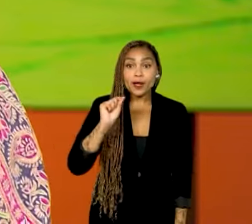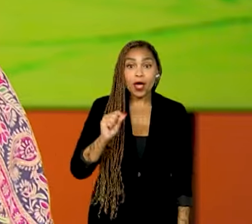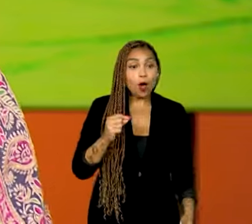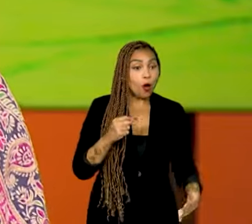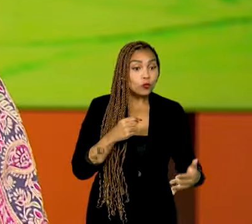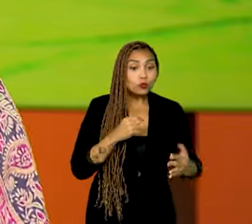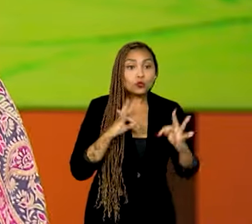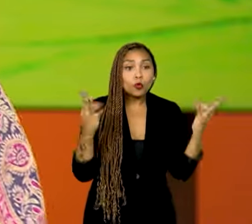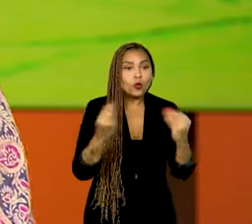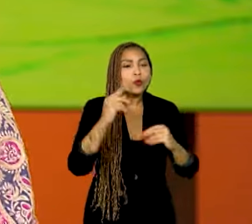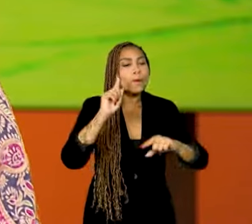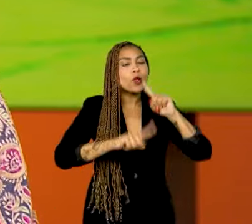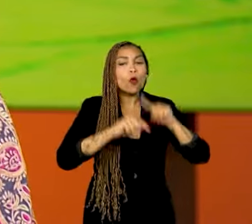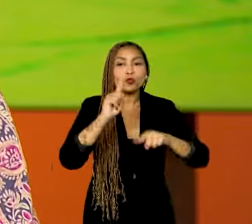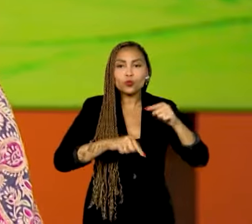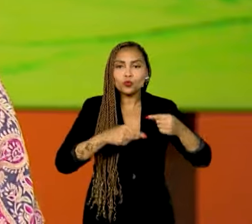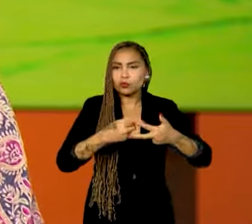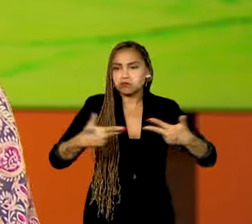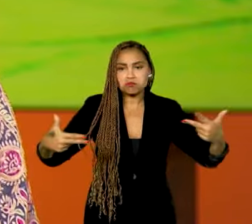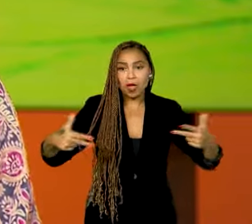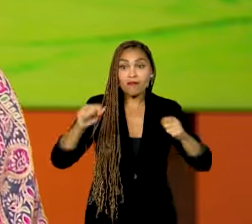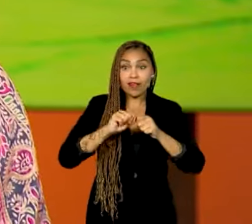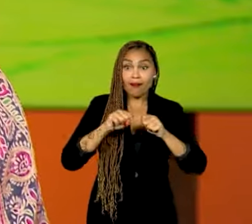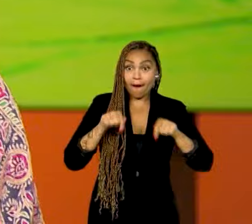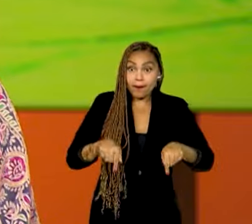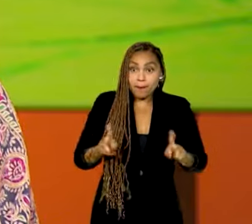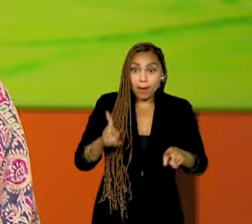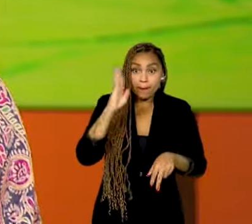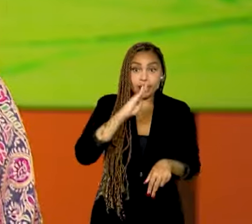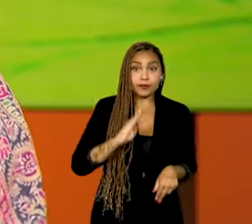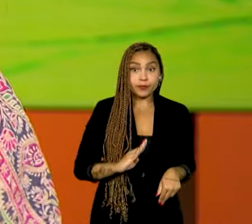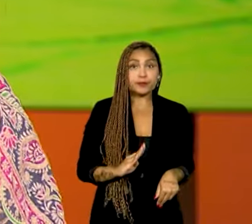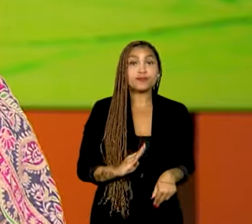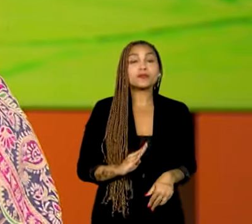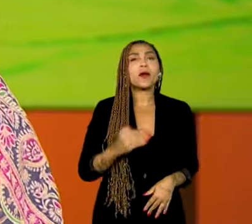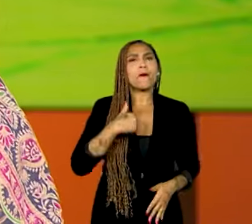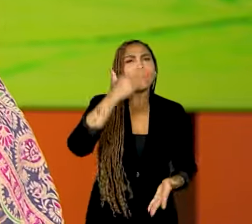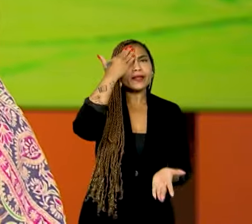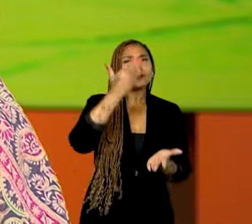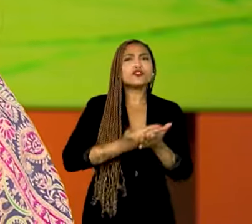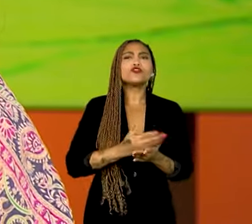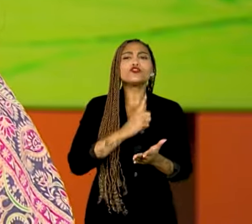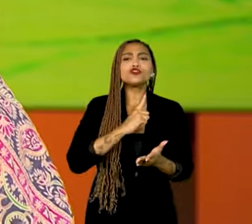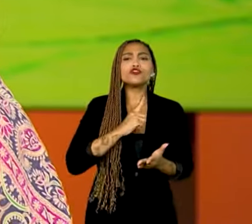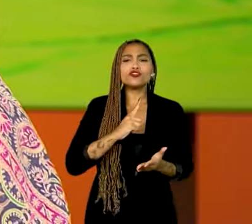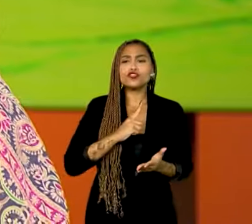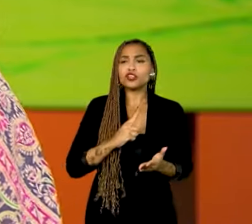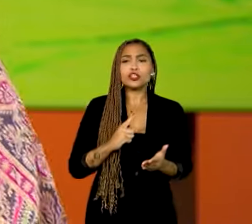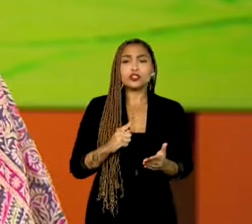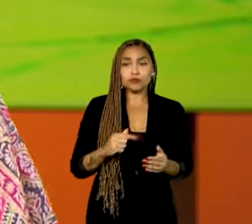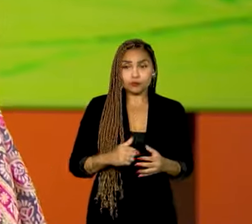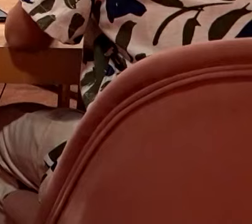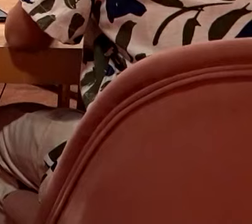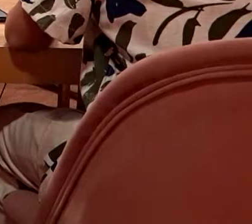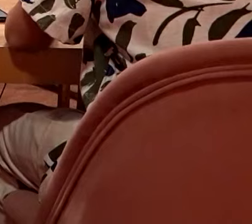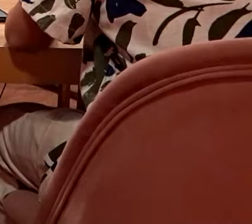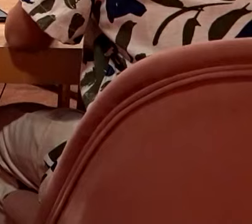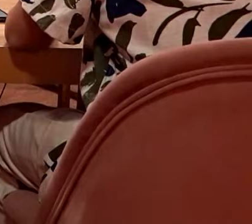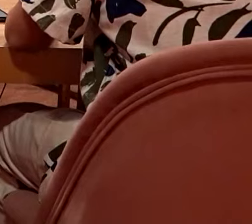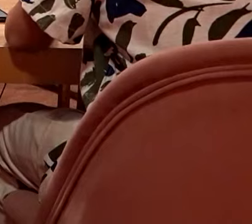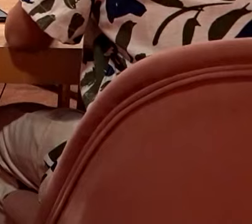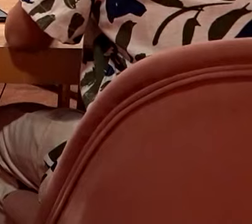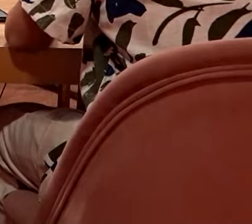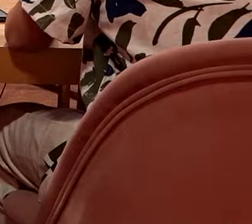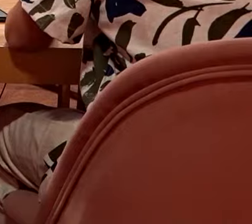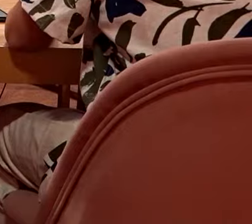ser feito aqui. Ele já tinha um domínio todo. Inclusive, eu acredito que tinha coisa até do domínio do nome Chiquititas. Sim,